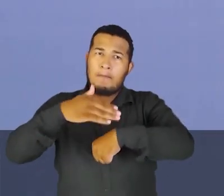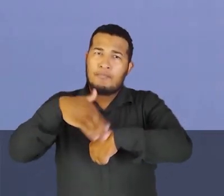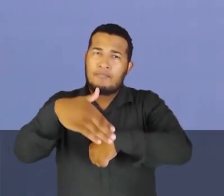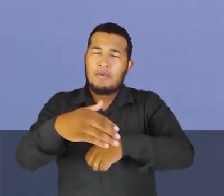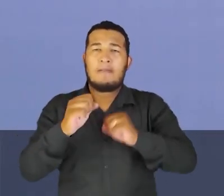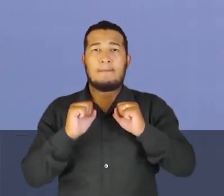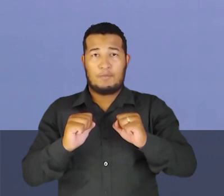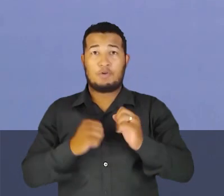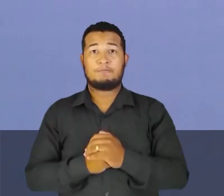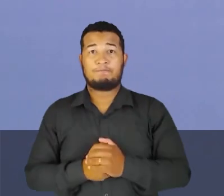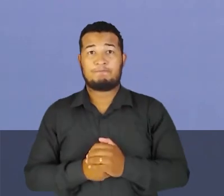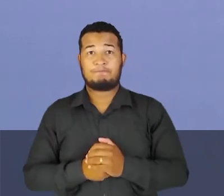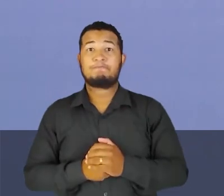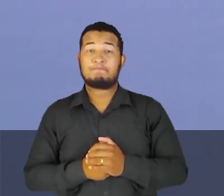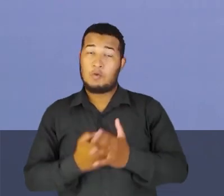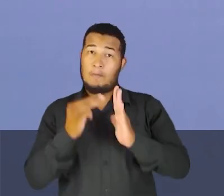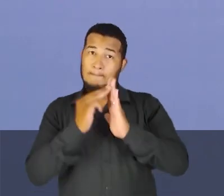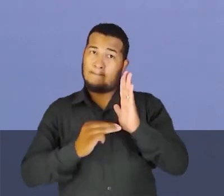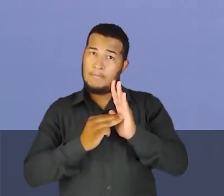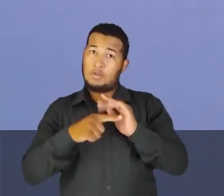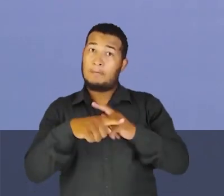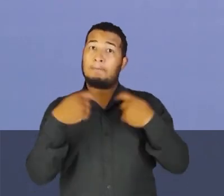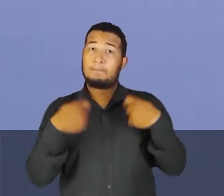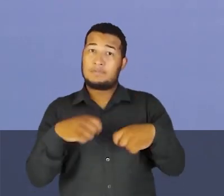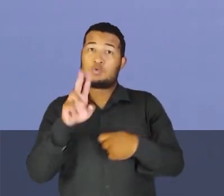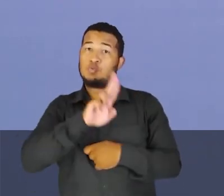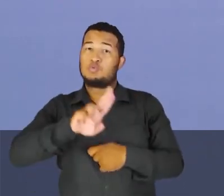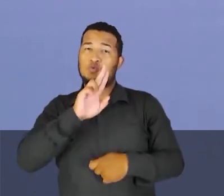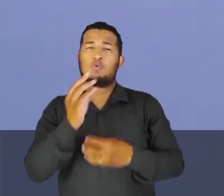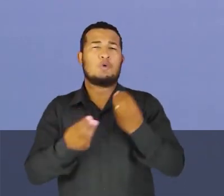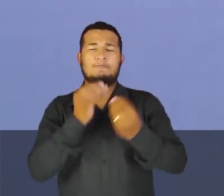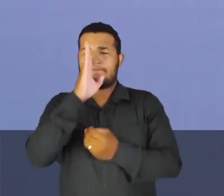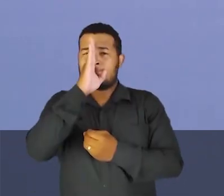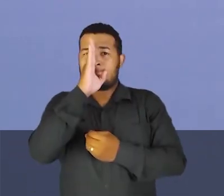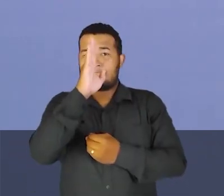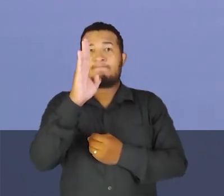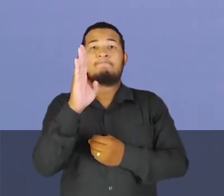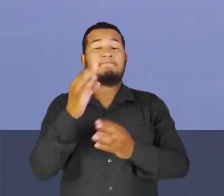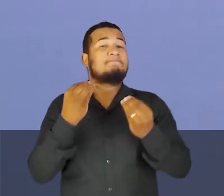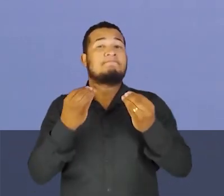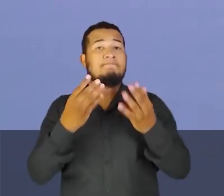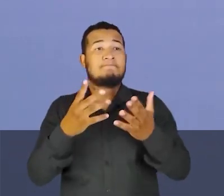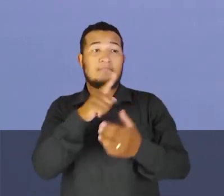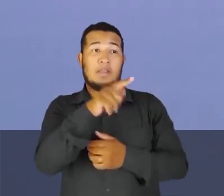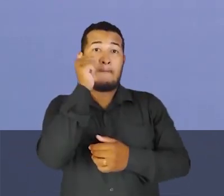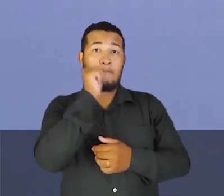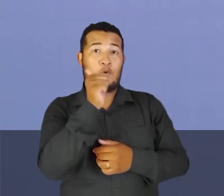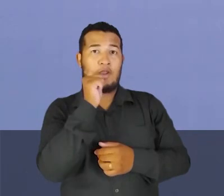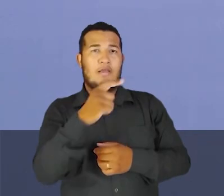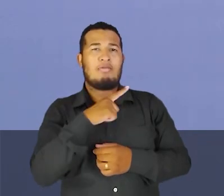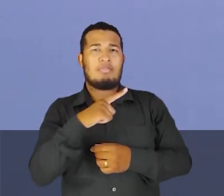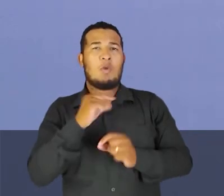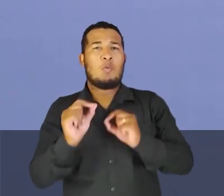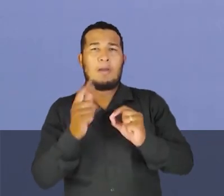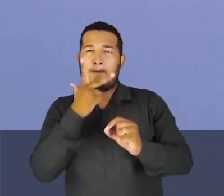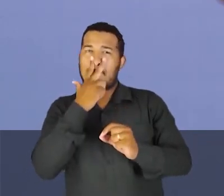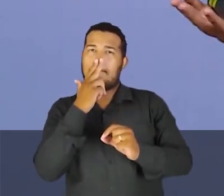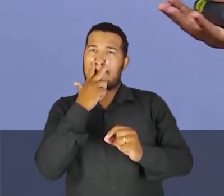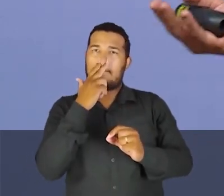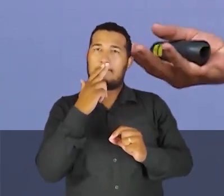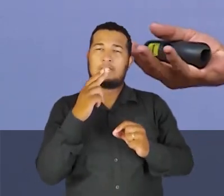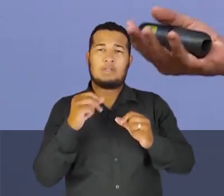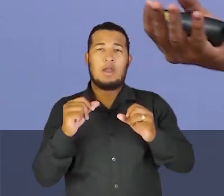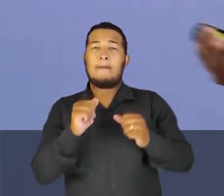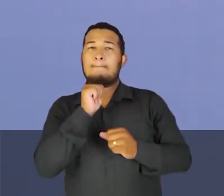para cá. Esse método, ele deve ser utilizado, né, principalmente também para as mulheres que têm uma desregulação no